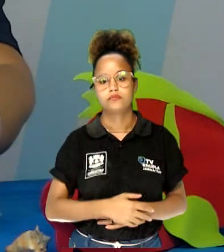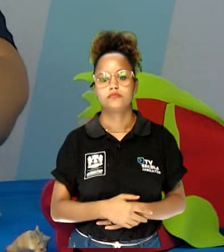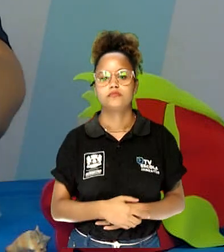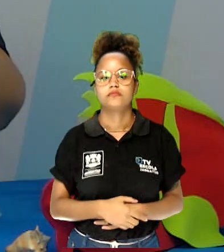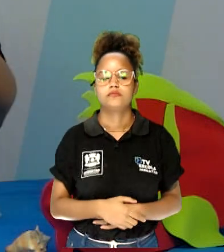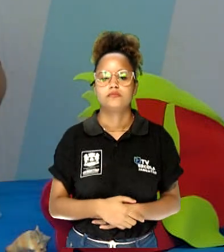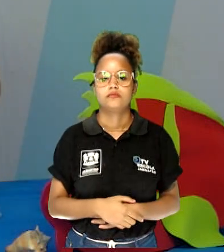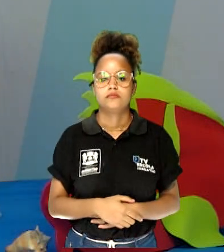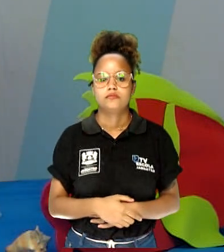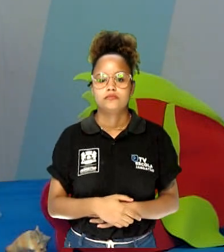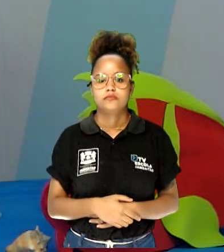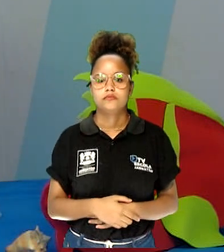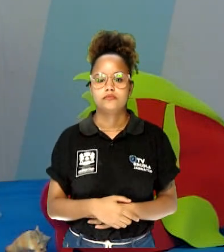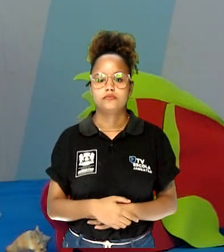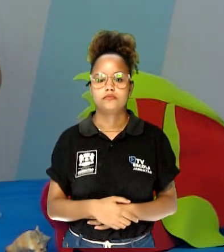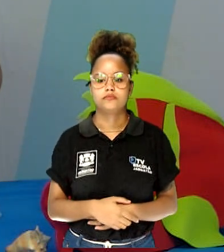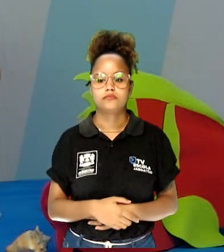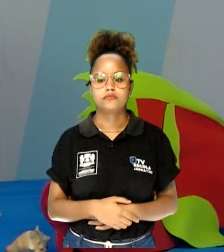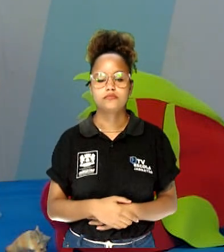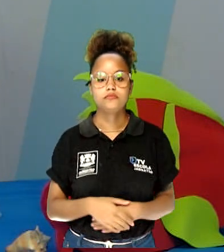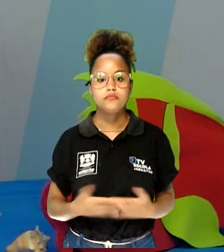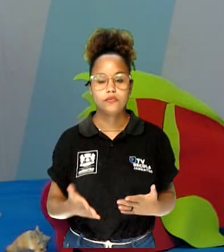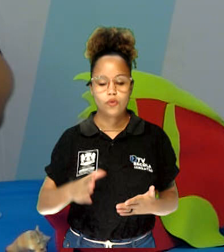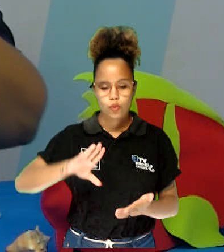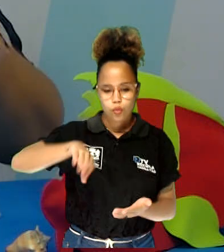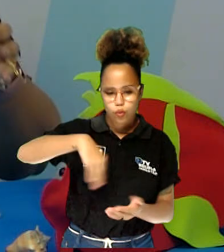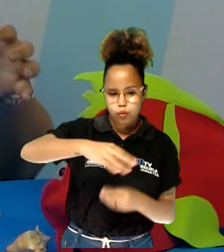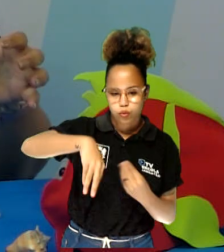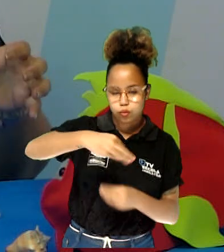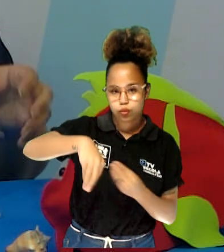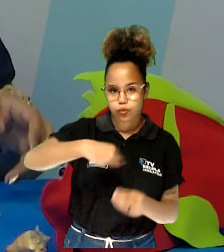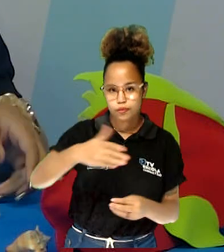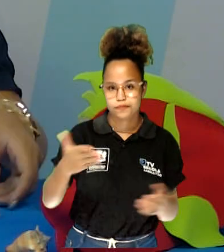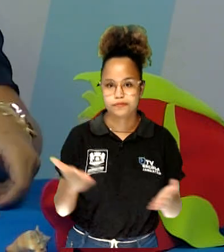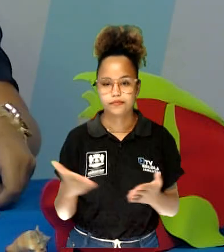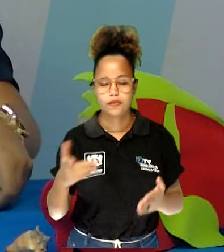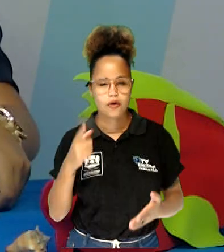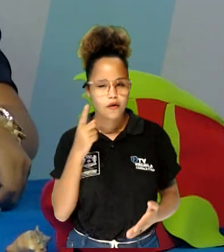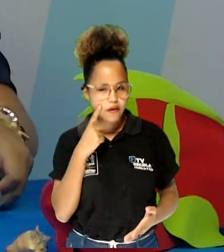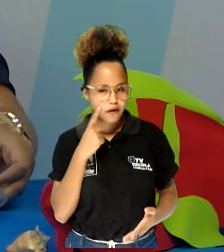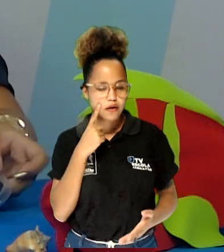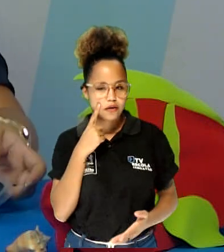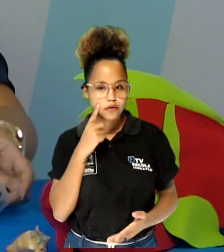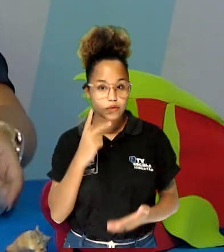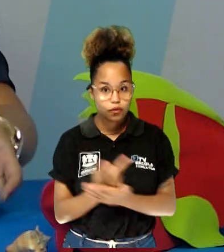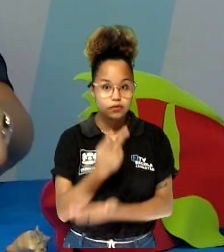Sim. E vamos misturar. Olha a mágica acontecendo.